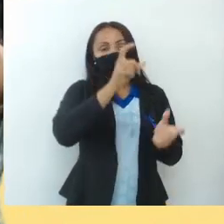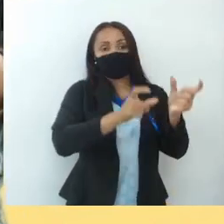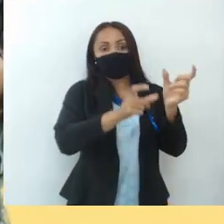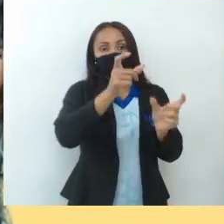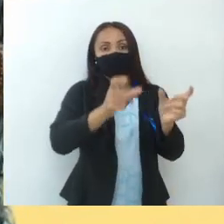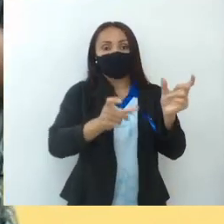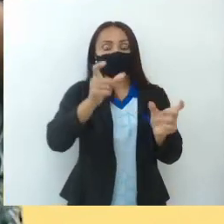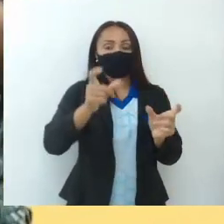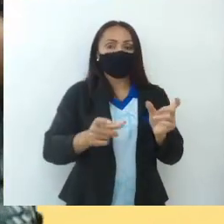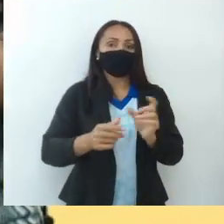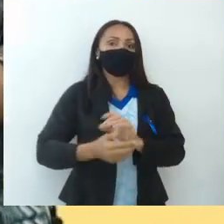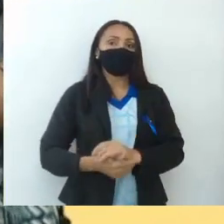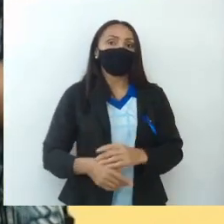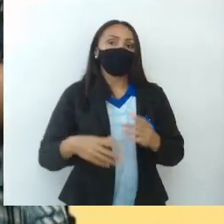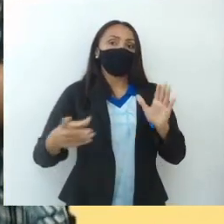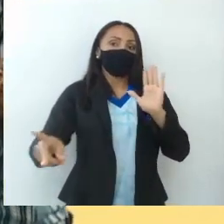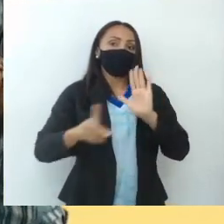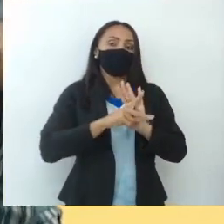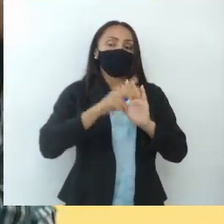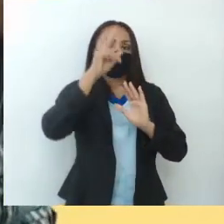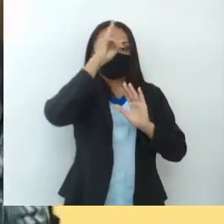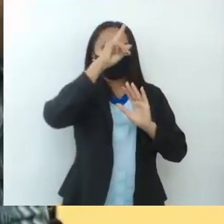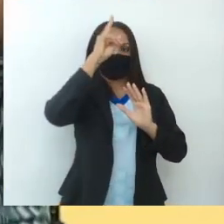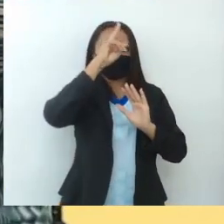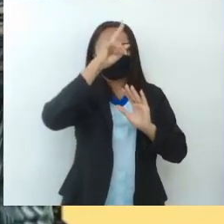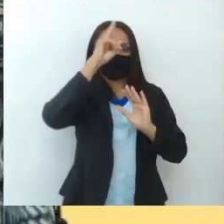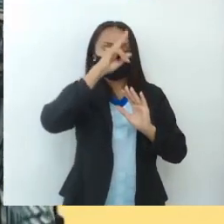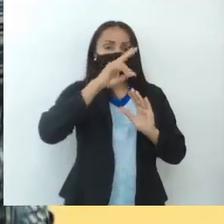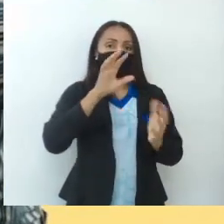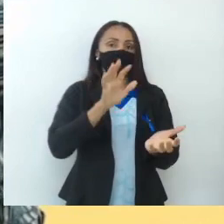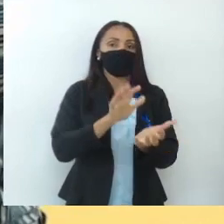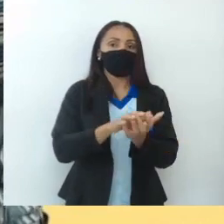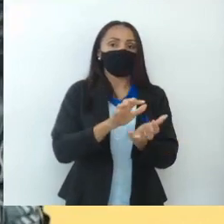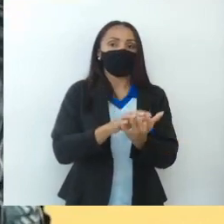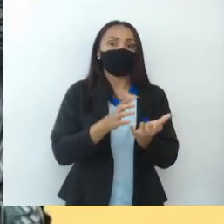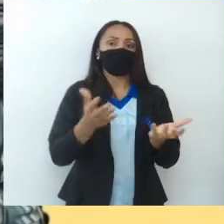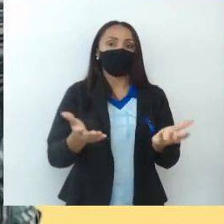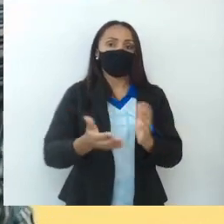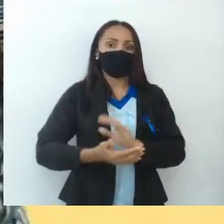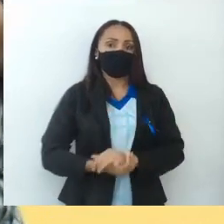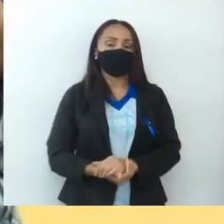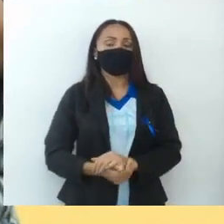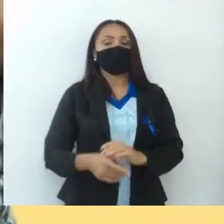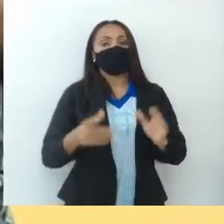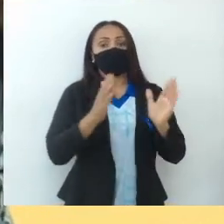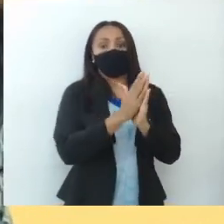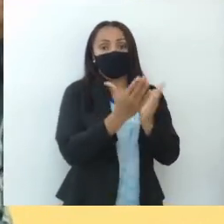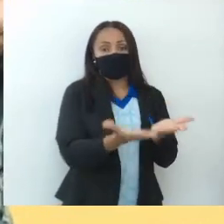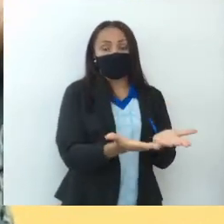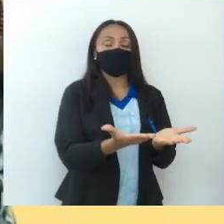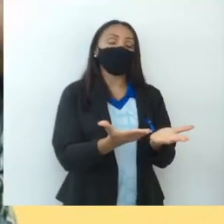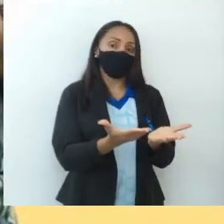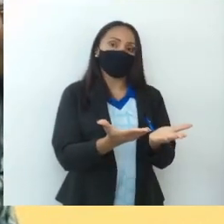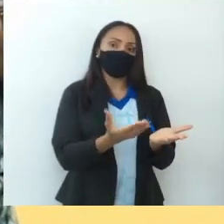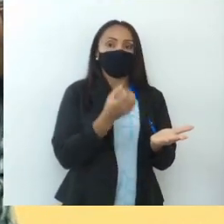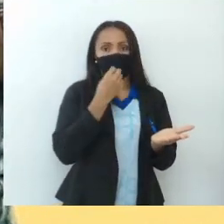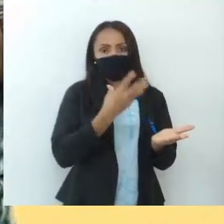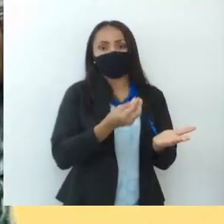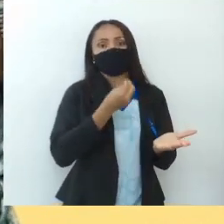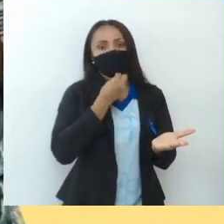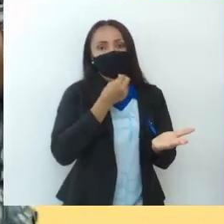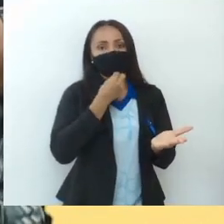históricos de Recife e da própria história da cidade do Recife. Né? Eu queria até fazer uma alusão aqui a um livro muito interessante, quem tiver a oportunidade de ver,